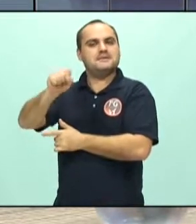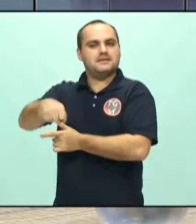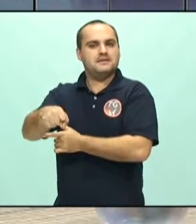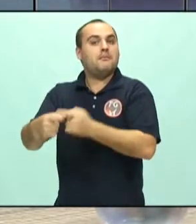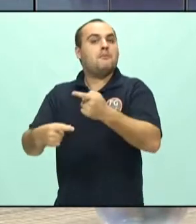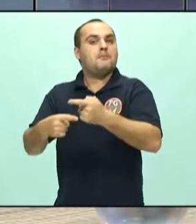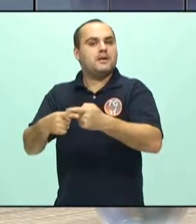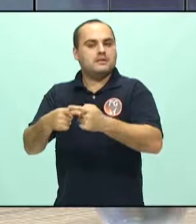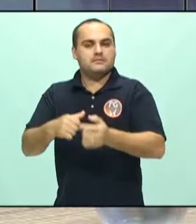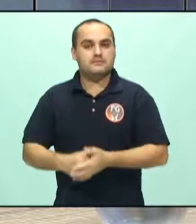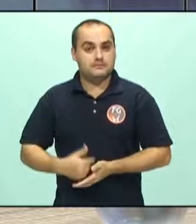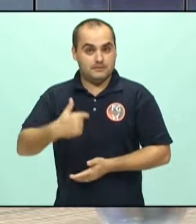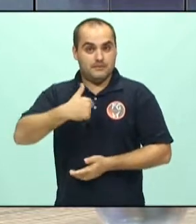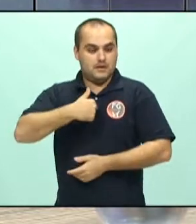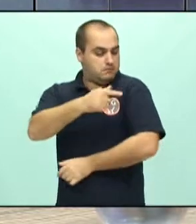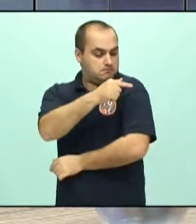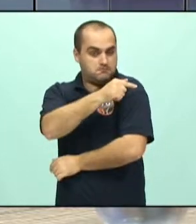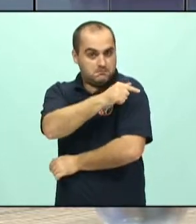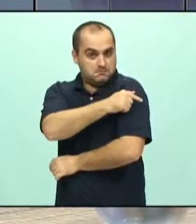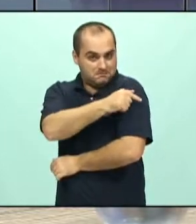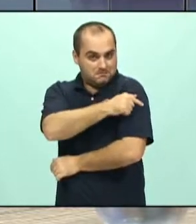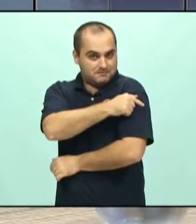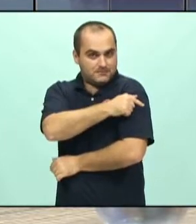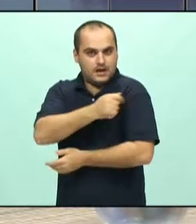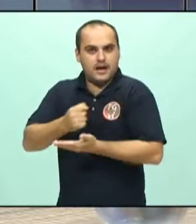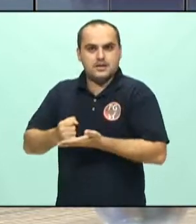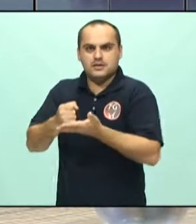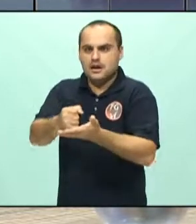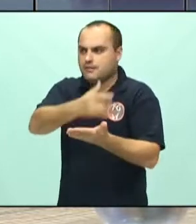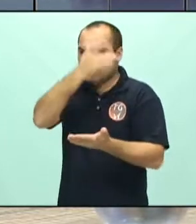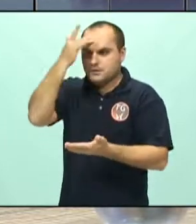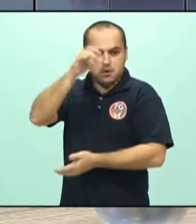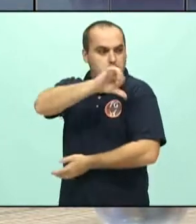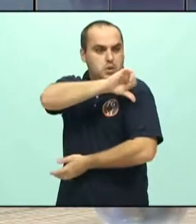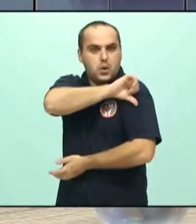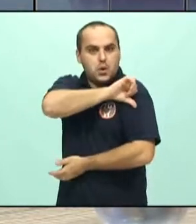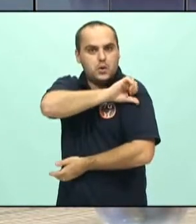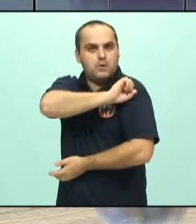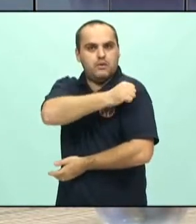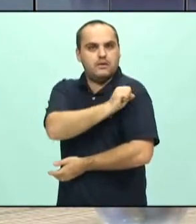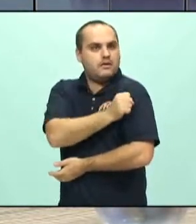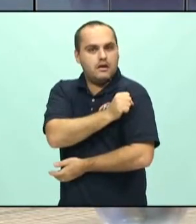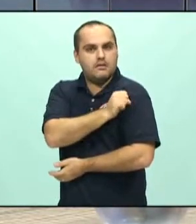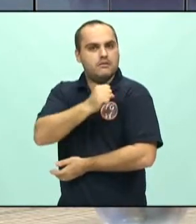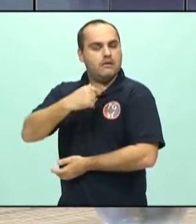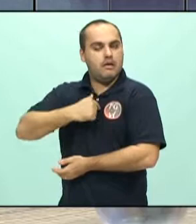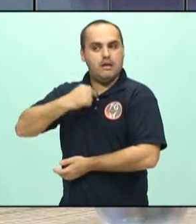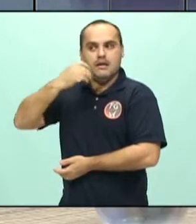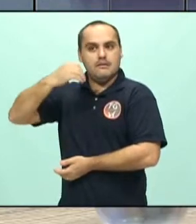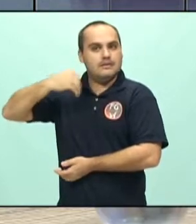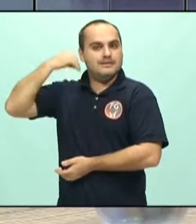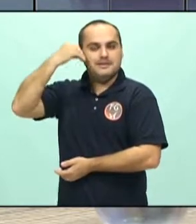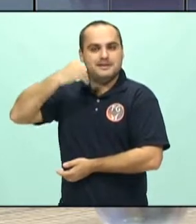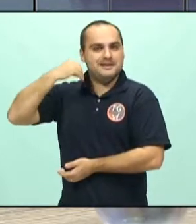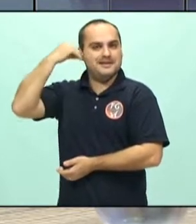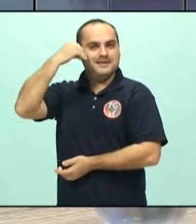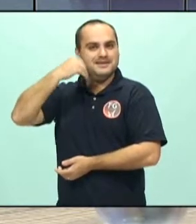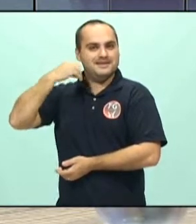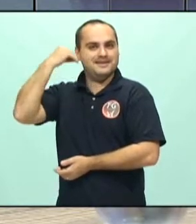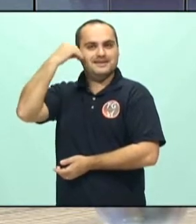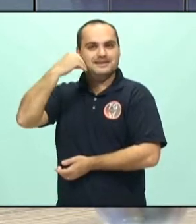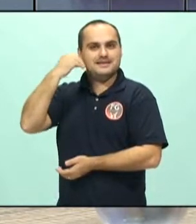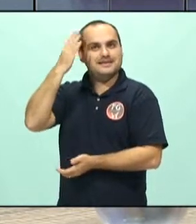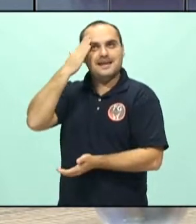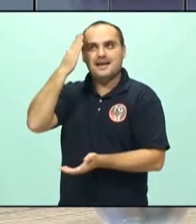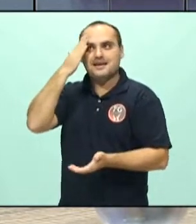eu, assim, como eu sou do 7º ano, ajudar as pessoas do 9º, do 8º, assim, foi uma experiência bem, assim, que eu não